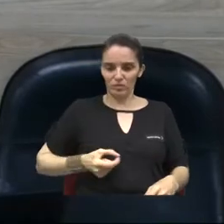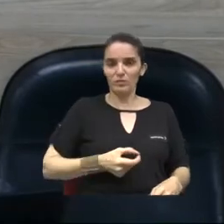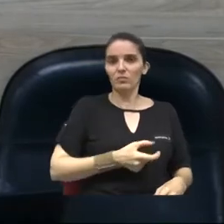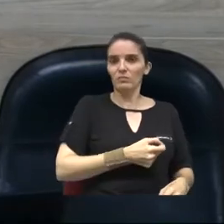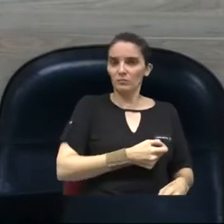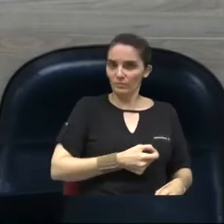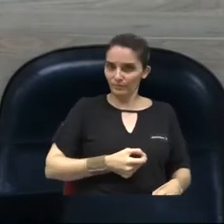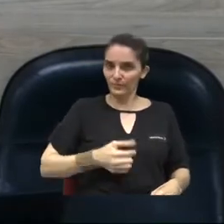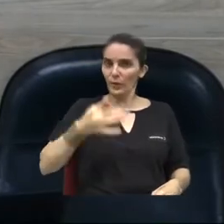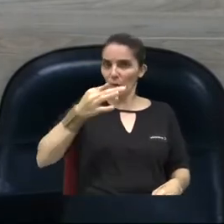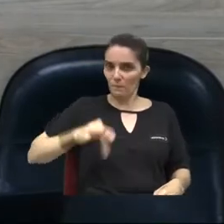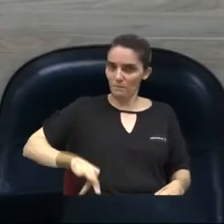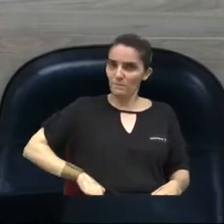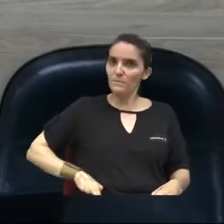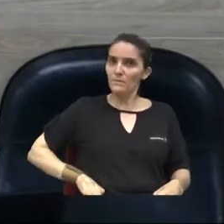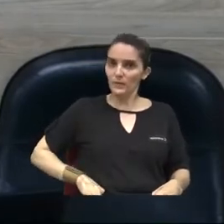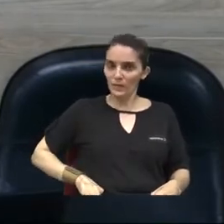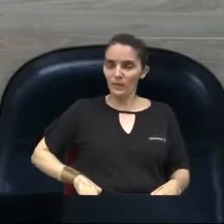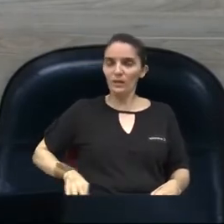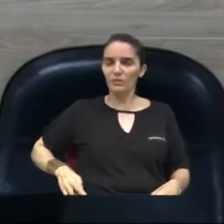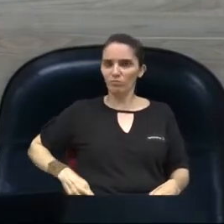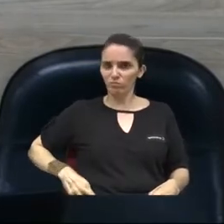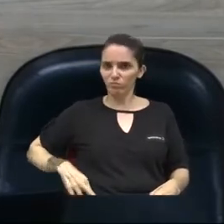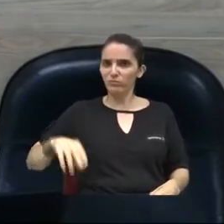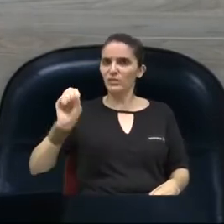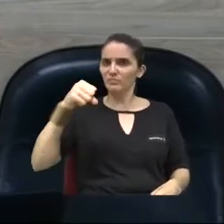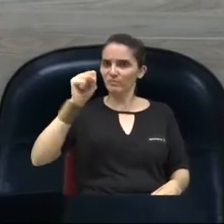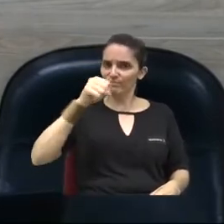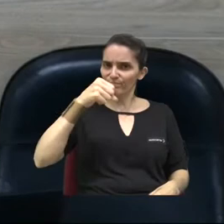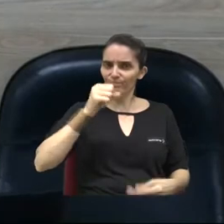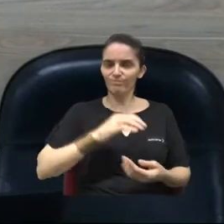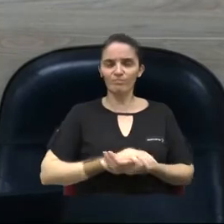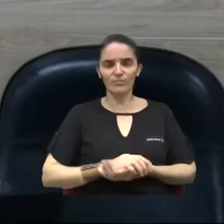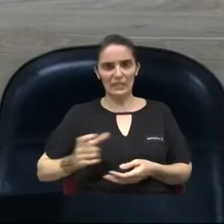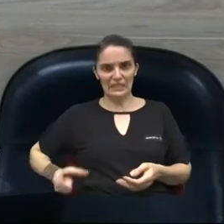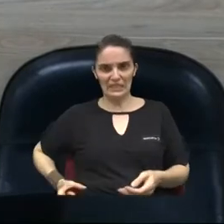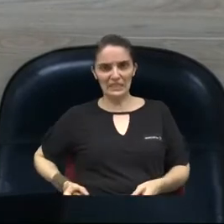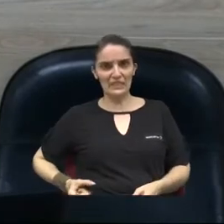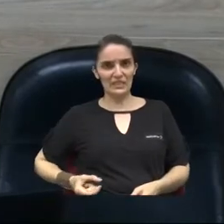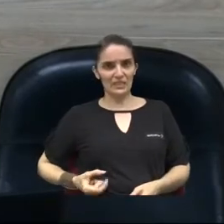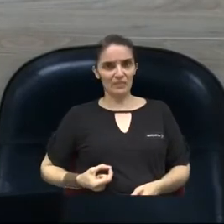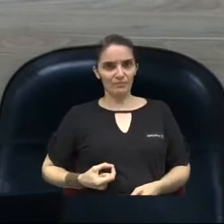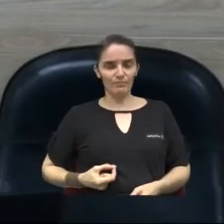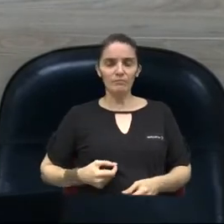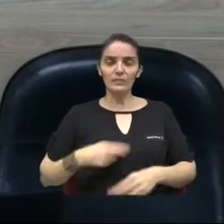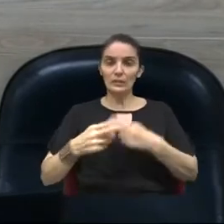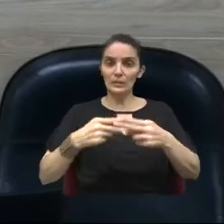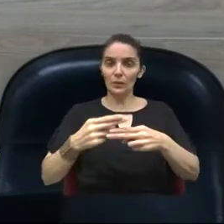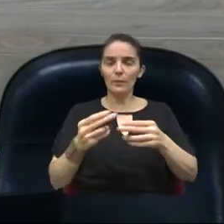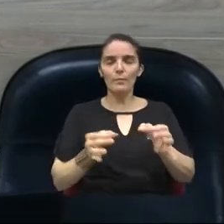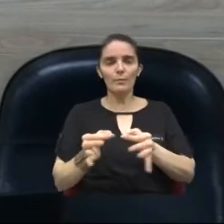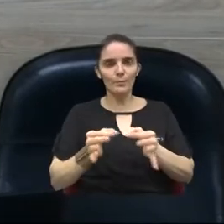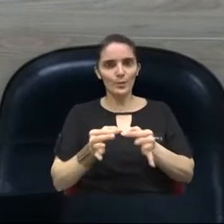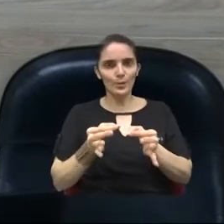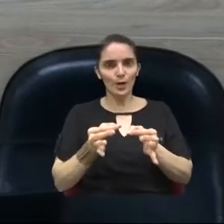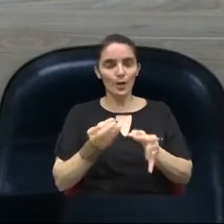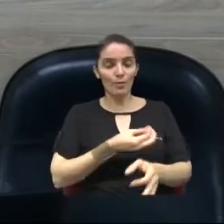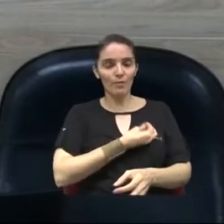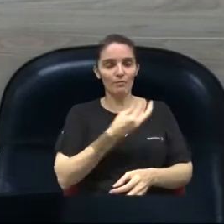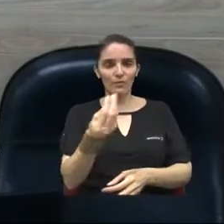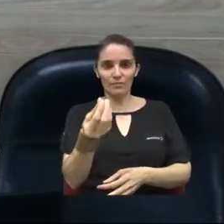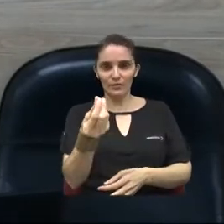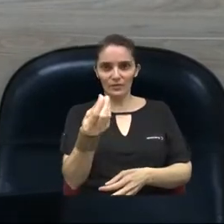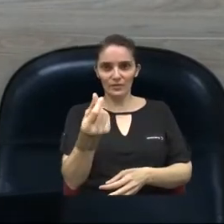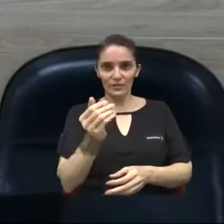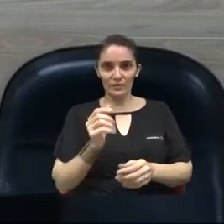tumor em vários lugares do corpo. Então, realmente, um projeto que visa a qualidade de vida e prevenção dos jovens que